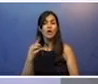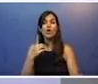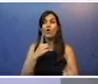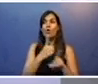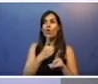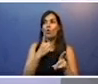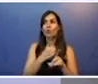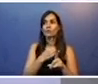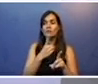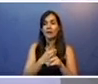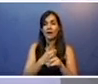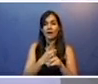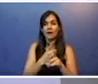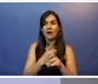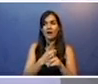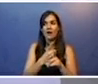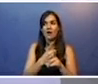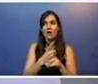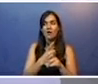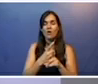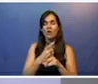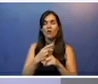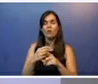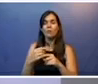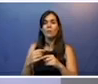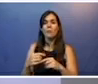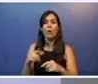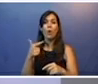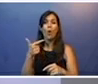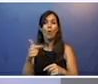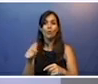Encontrar esse ângulo aqui, que está fácil, ó,